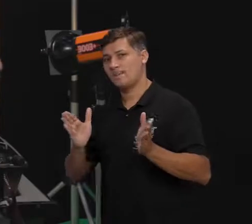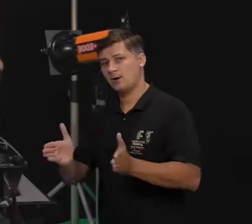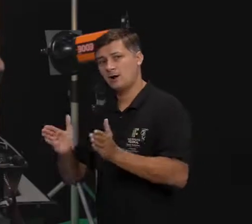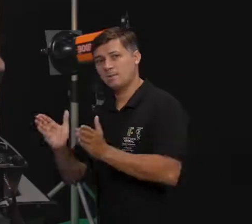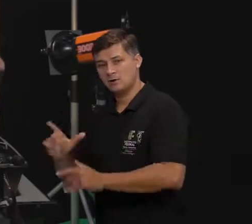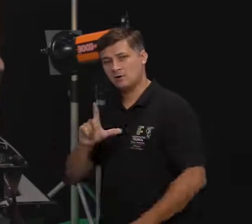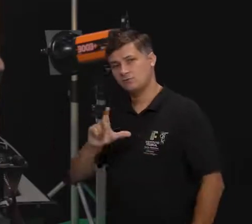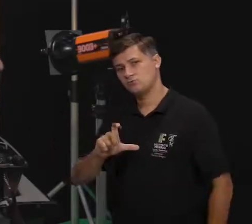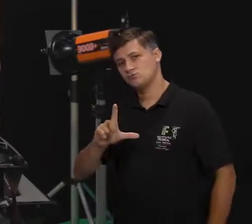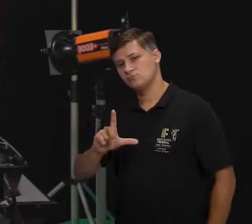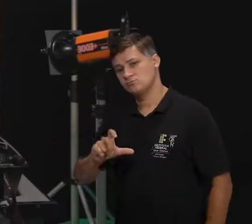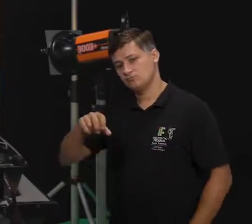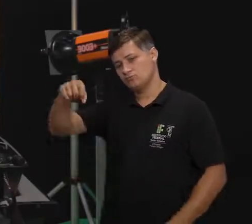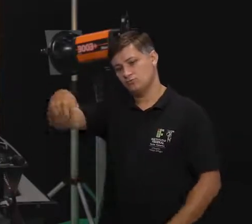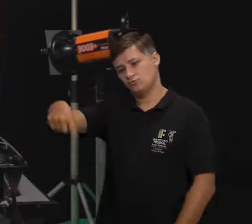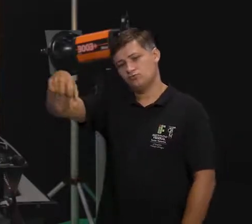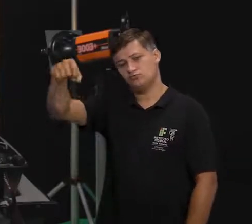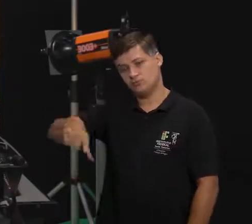ó.